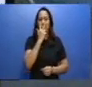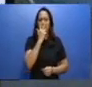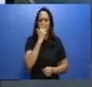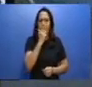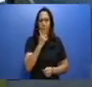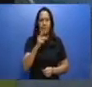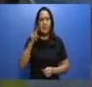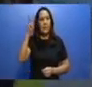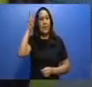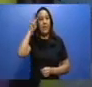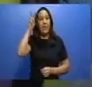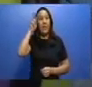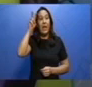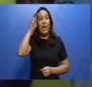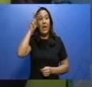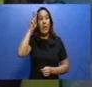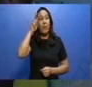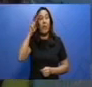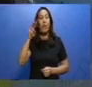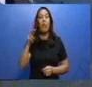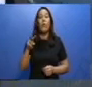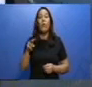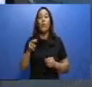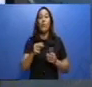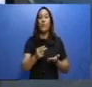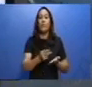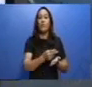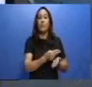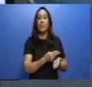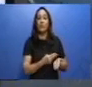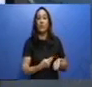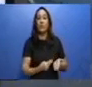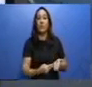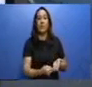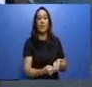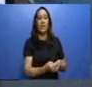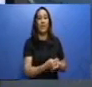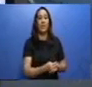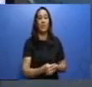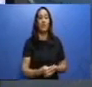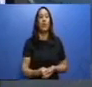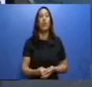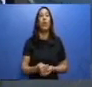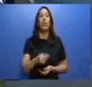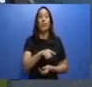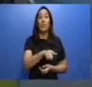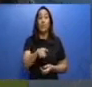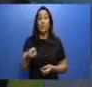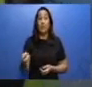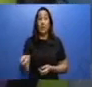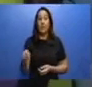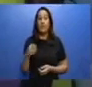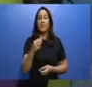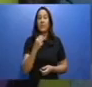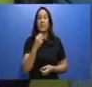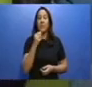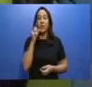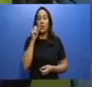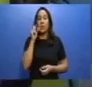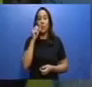identificar figuras que lembram algumas formas geométricas. Com um lápis de cor, faça